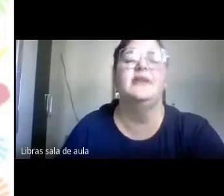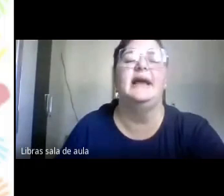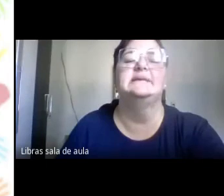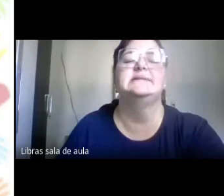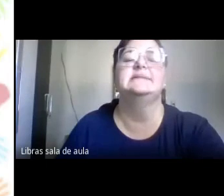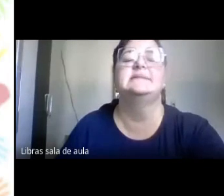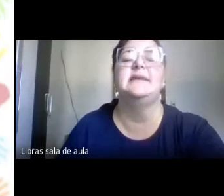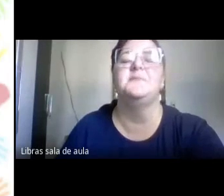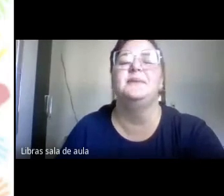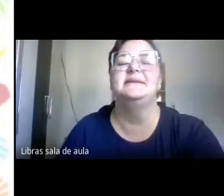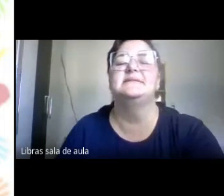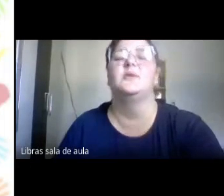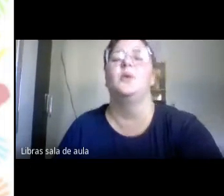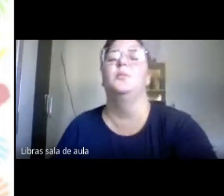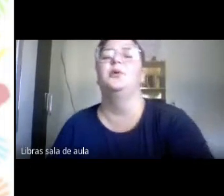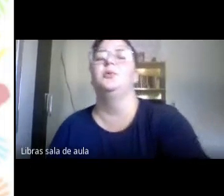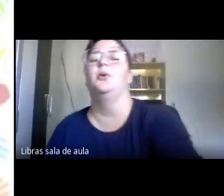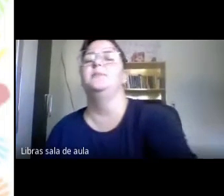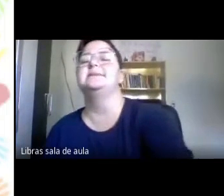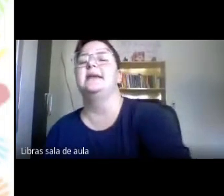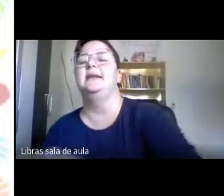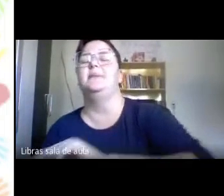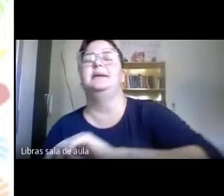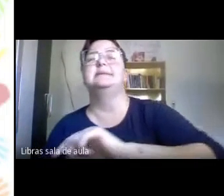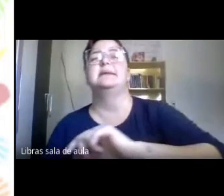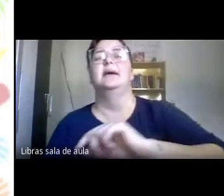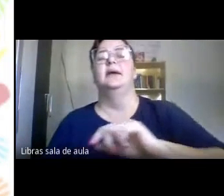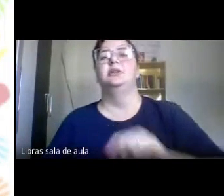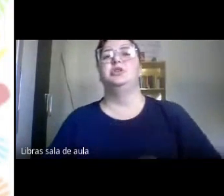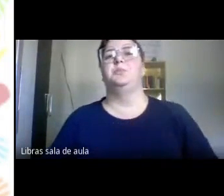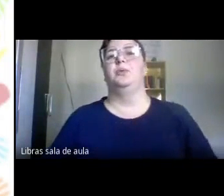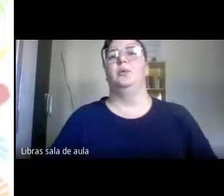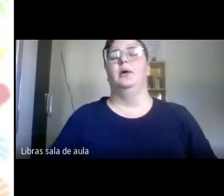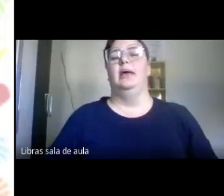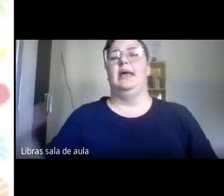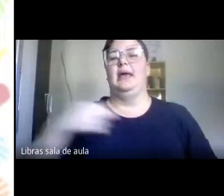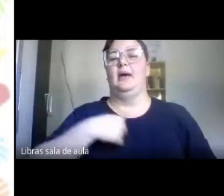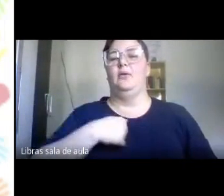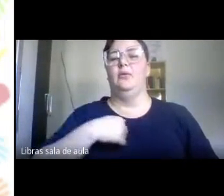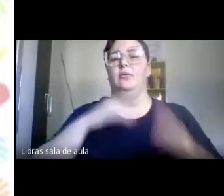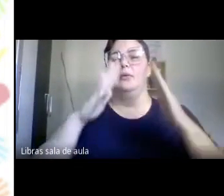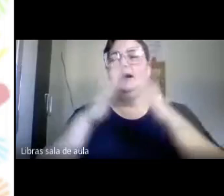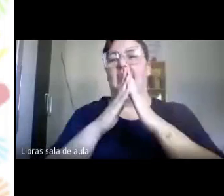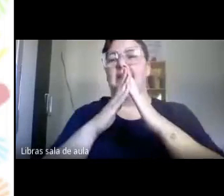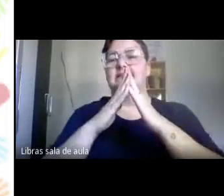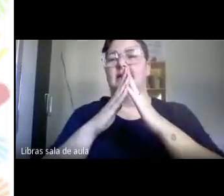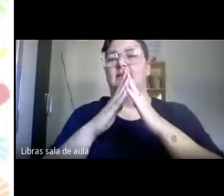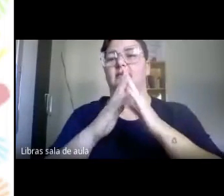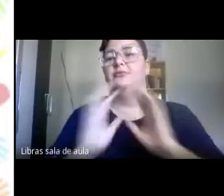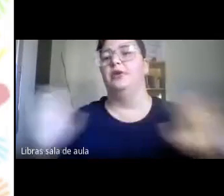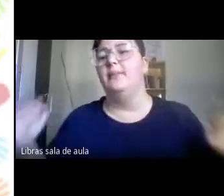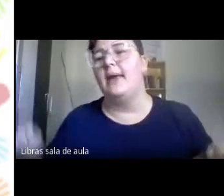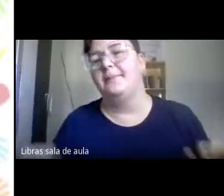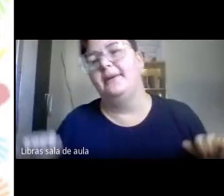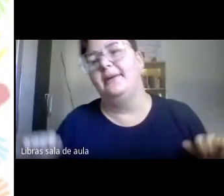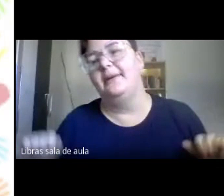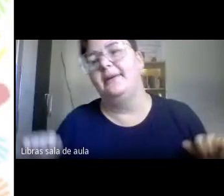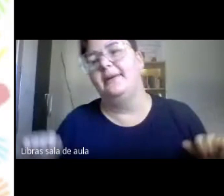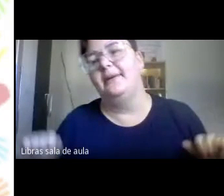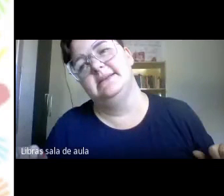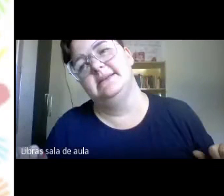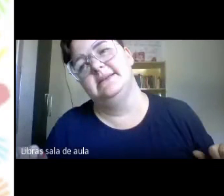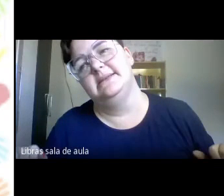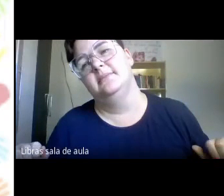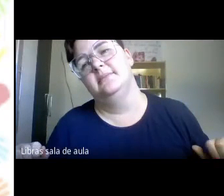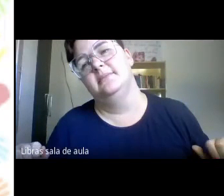3 frases simples com pronomes em libras. Tipo, eu, casa. Formei uma